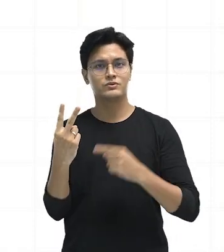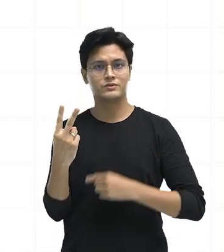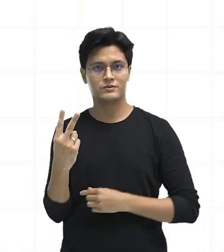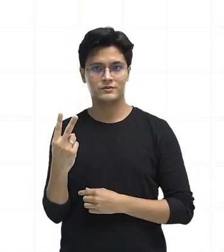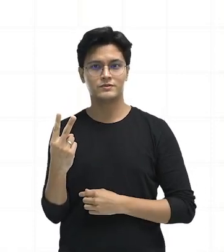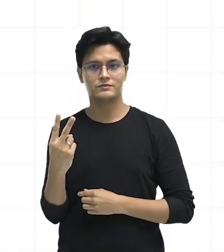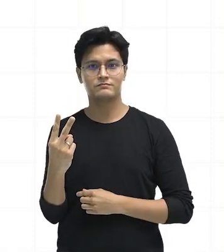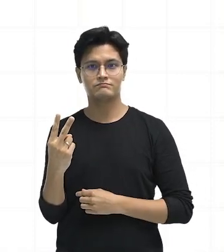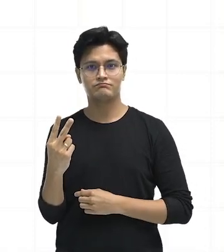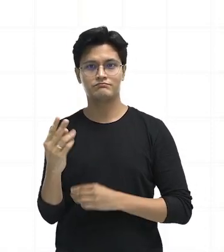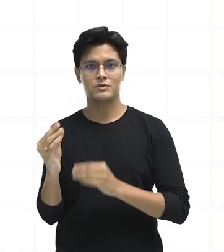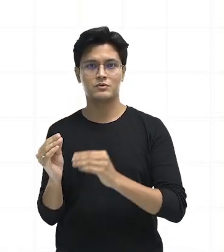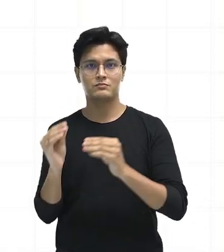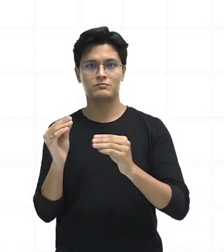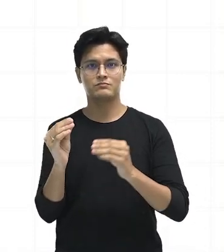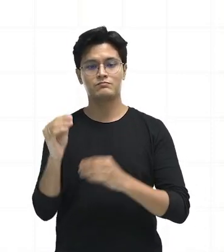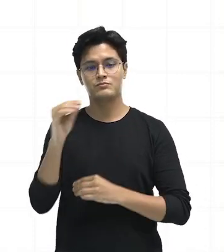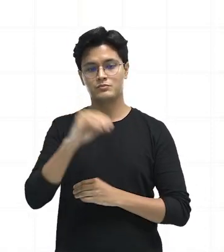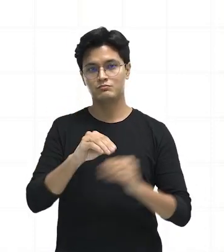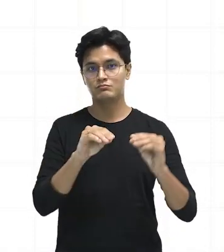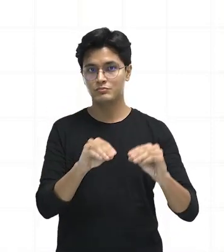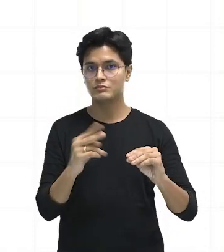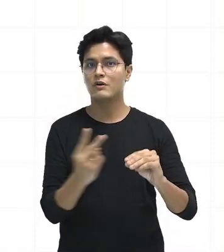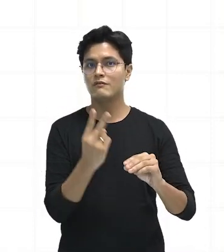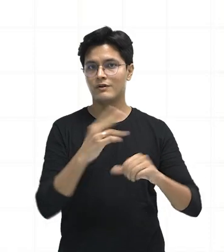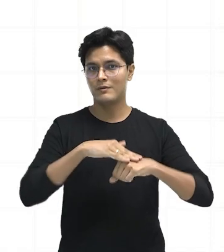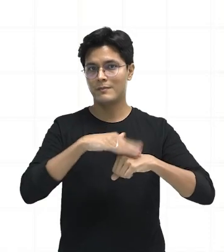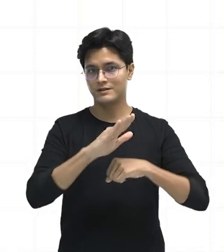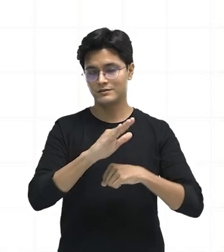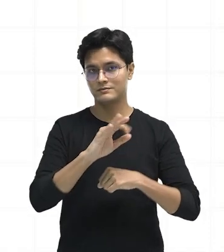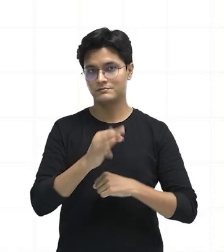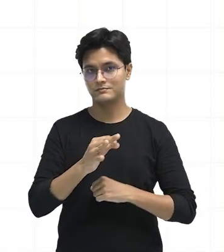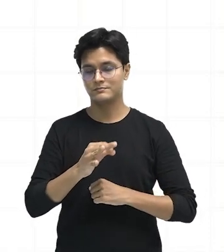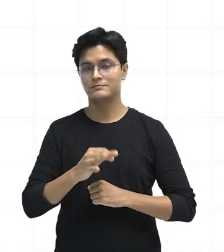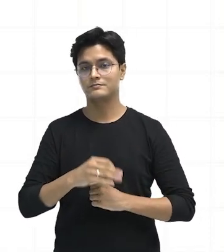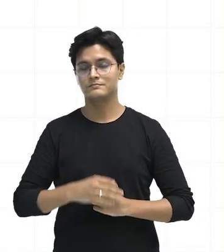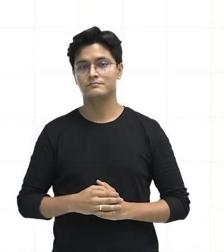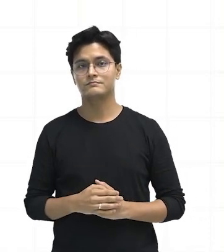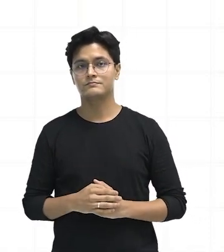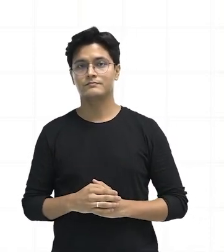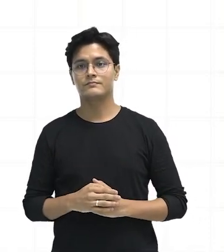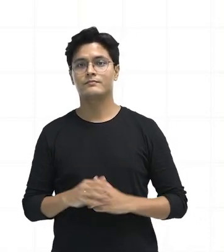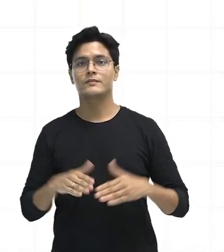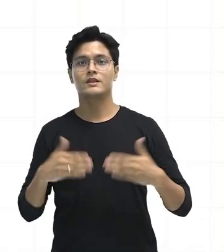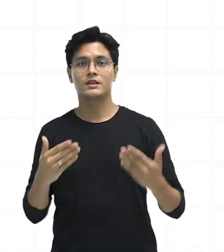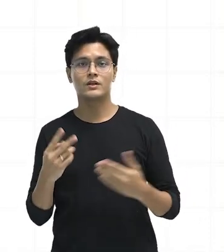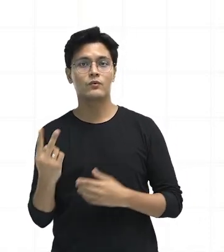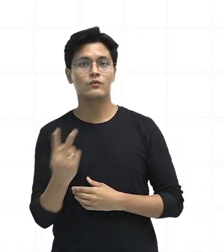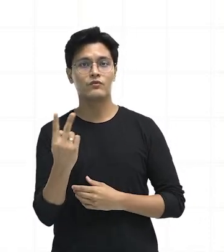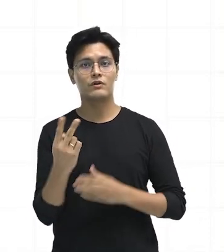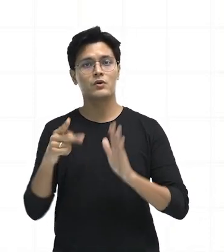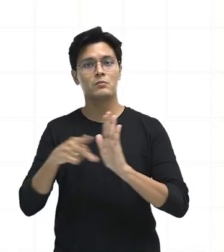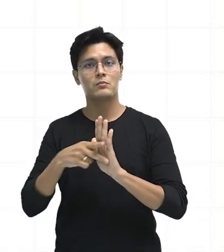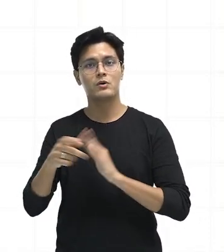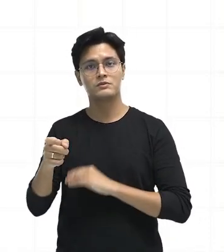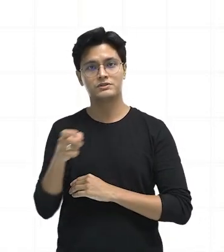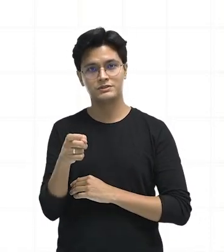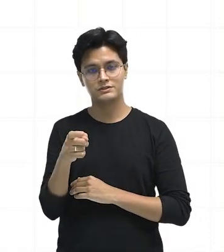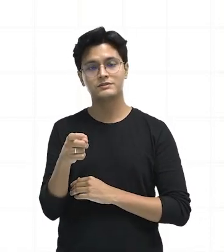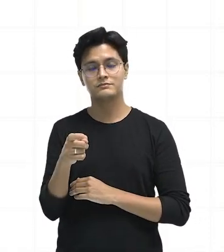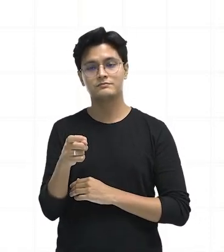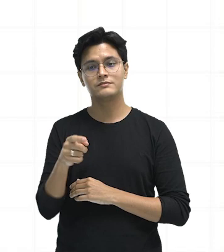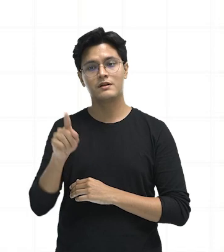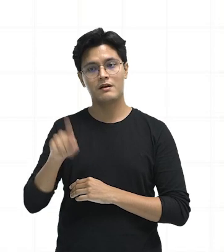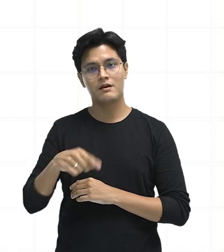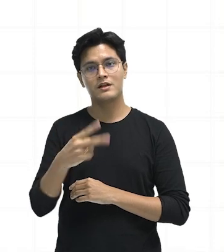no lugar do maior valor, e o maior valor está em cima. Isso quer dizer, então, que o valor de x é a mesma